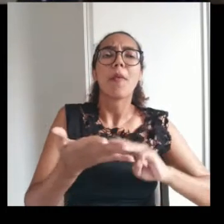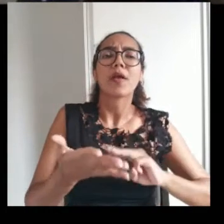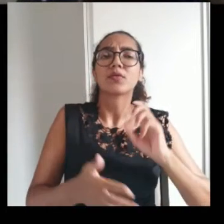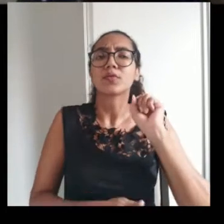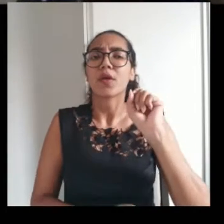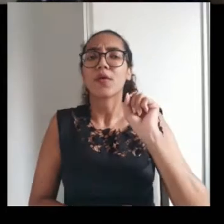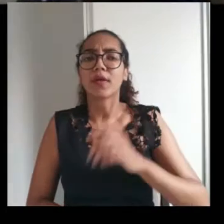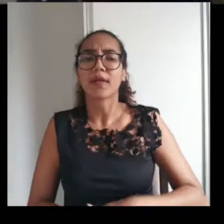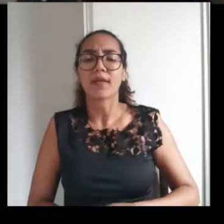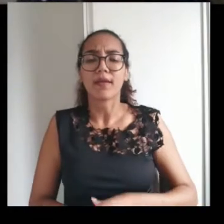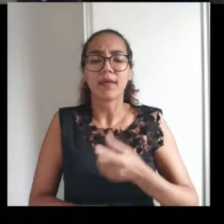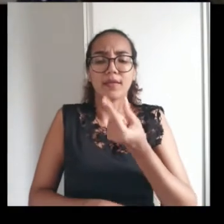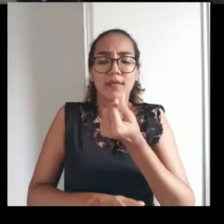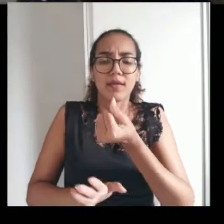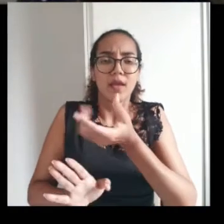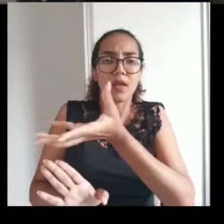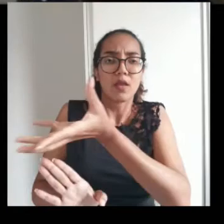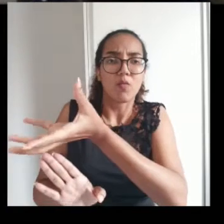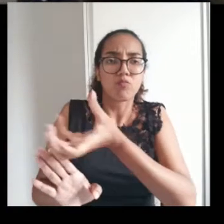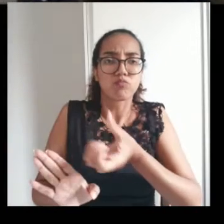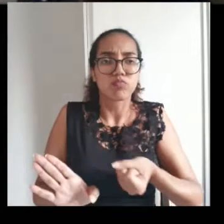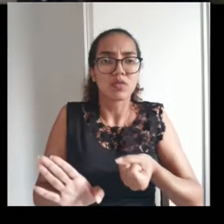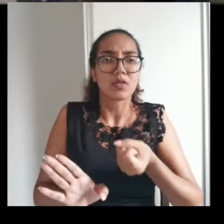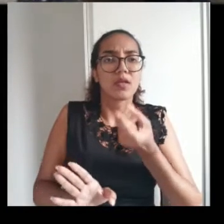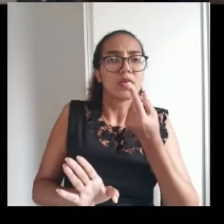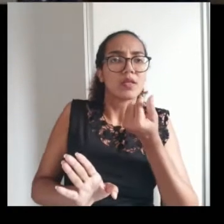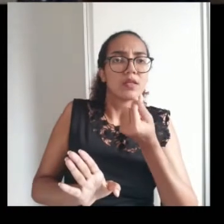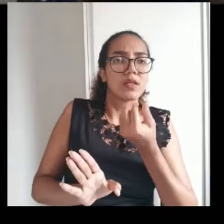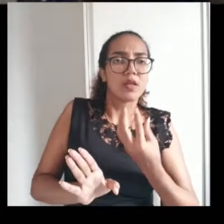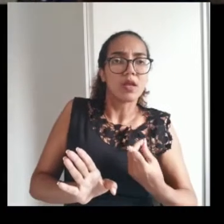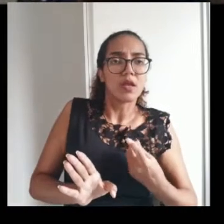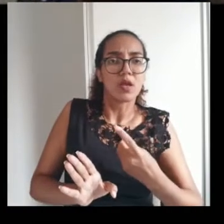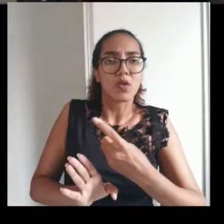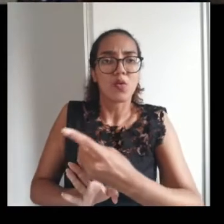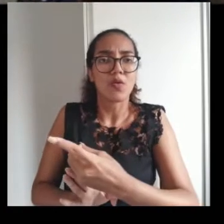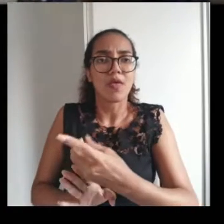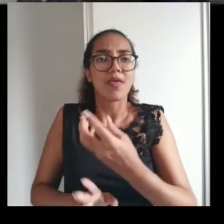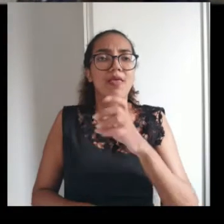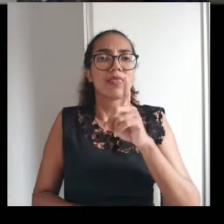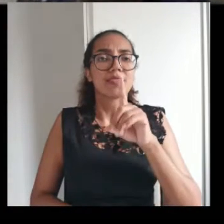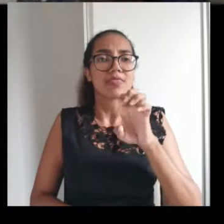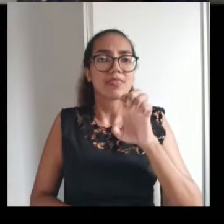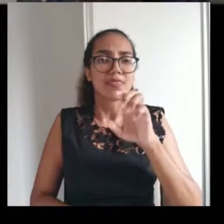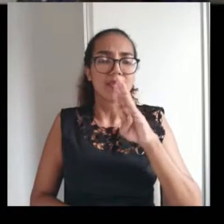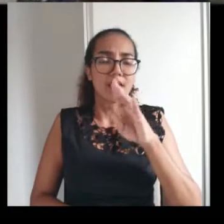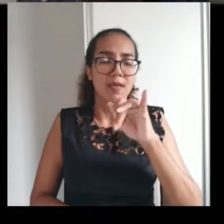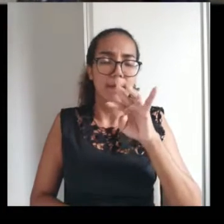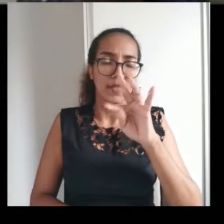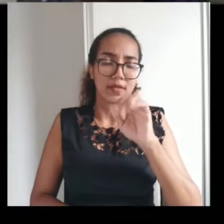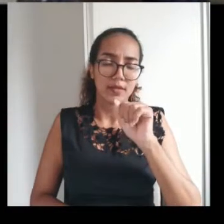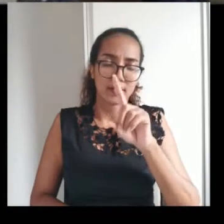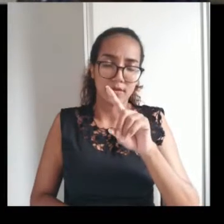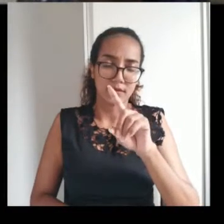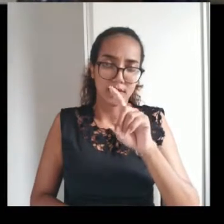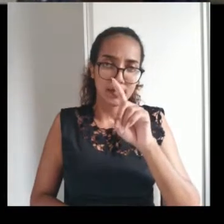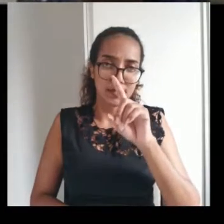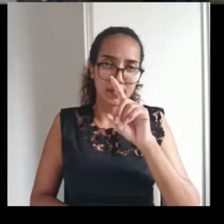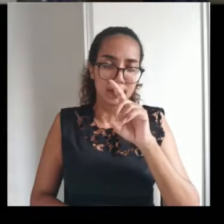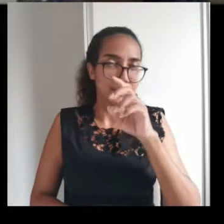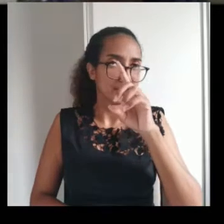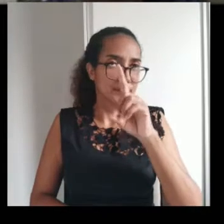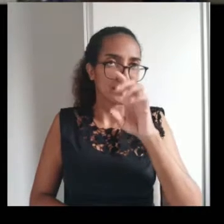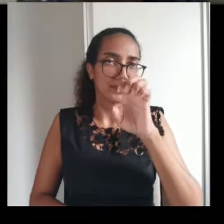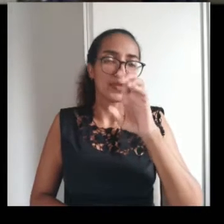A partir do momento que eu quero um método que eu possa inserir uma conta, recuperar essa